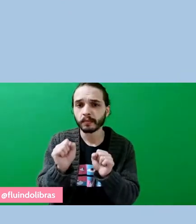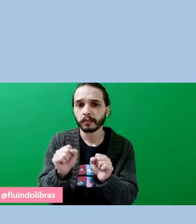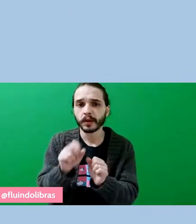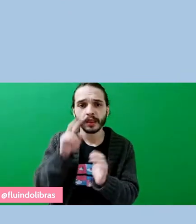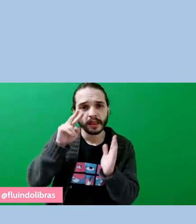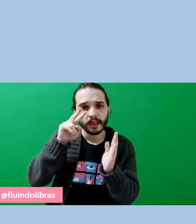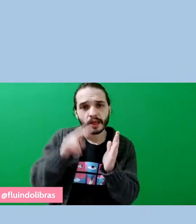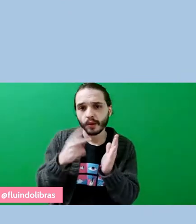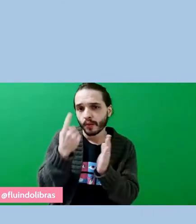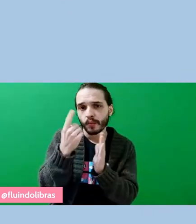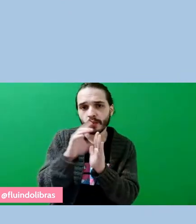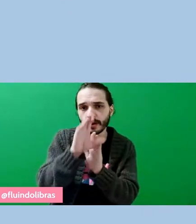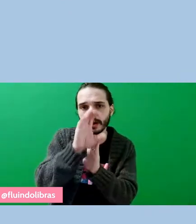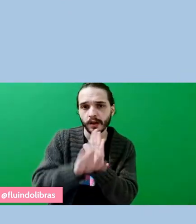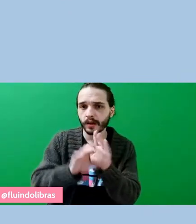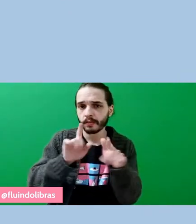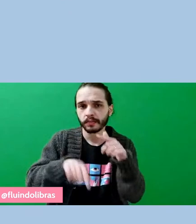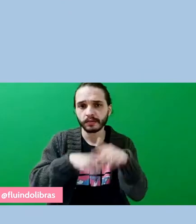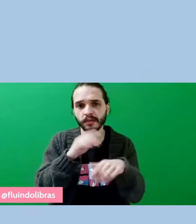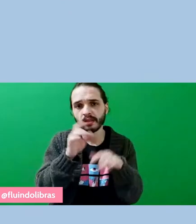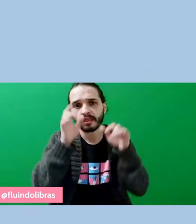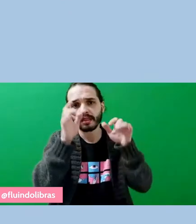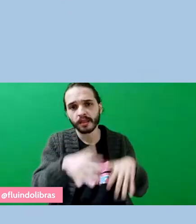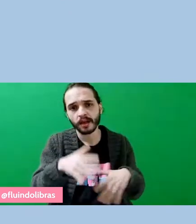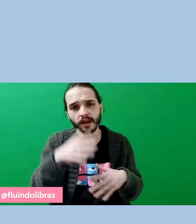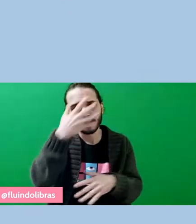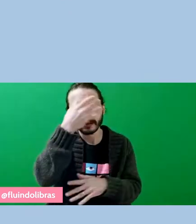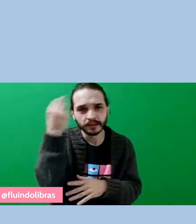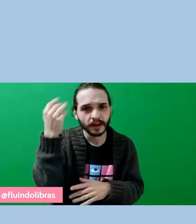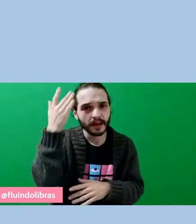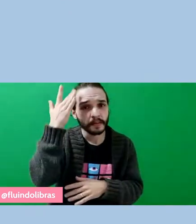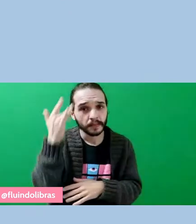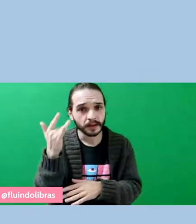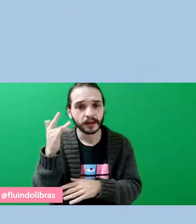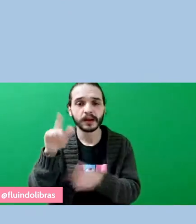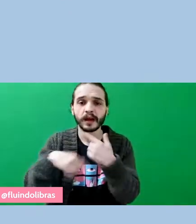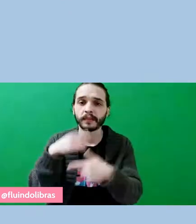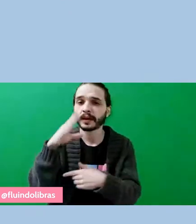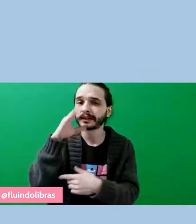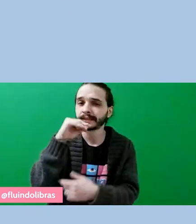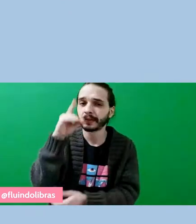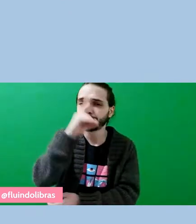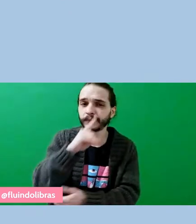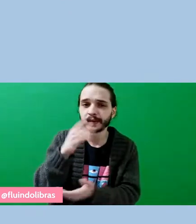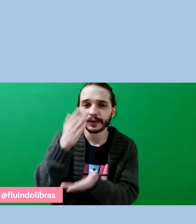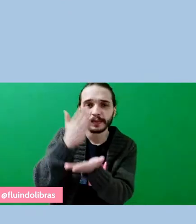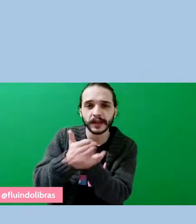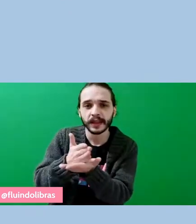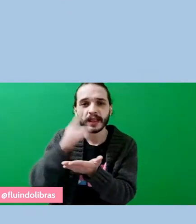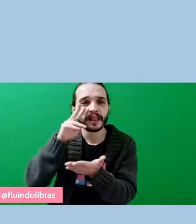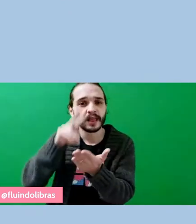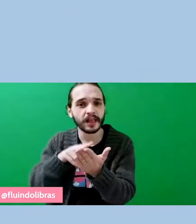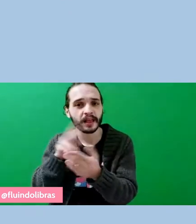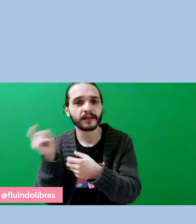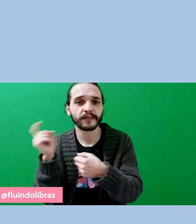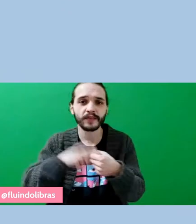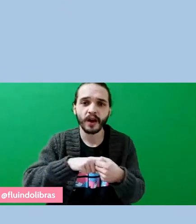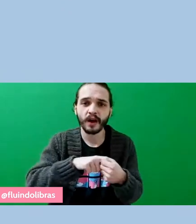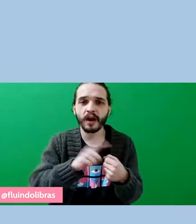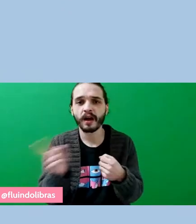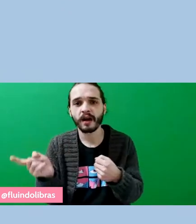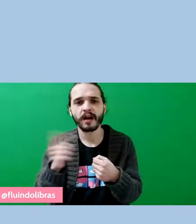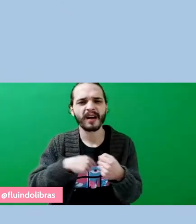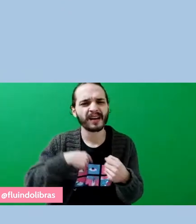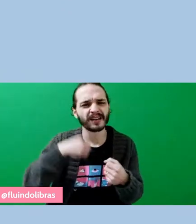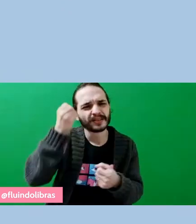vai, esquece o livro, amanhã leva, deixa ele ler de novo, de repente, final de semana, você lê a outra metade. De repente, você volta, de repente, você, cara, não lembro